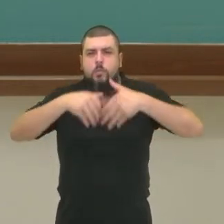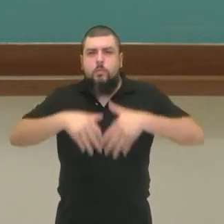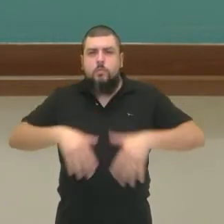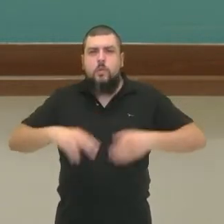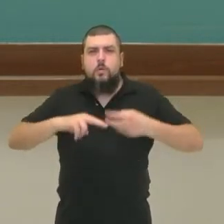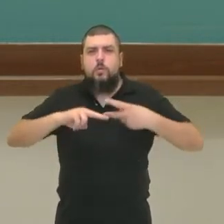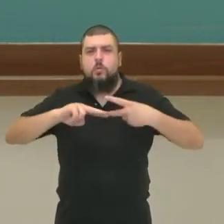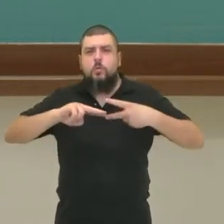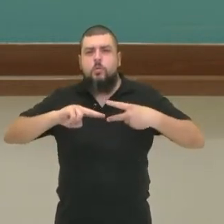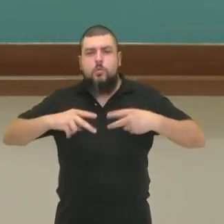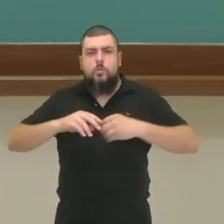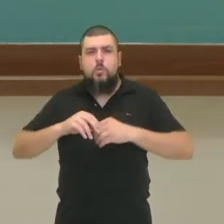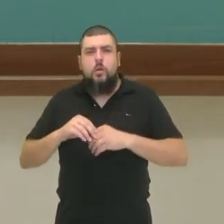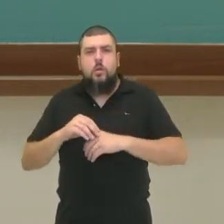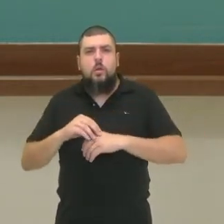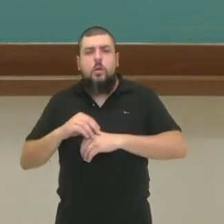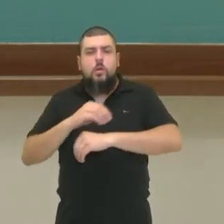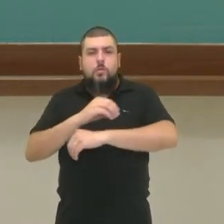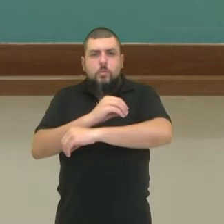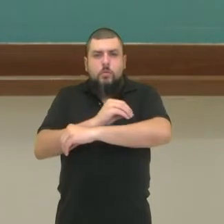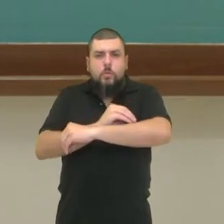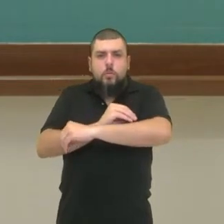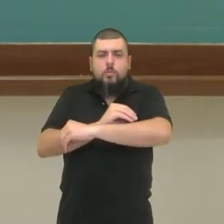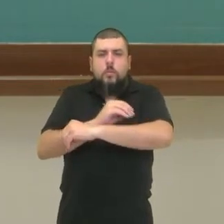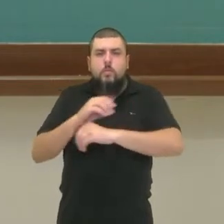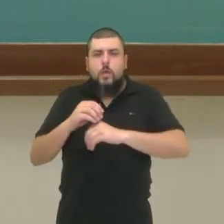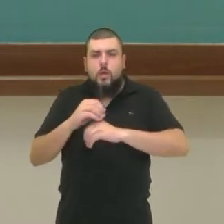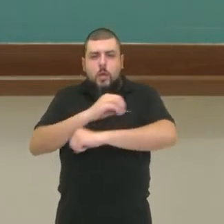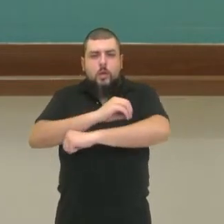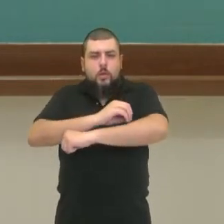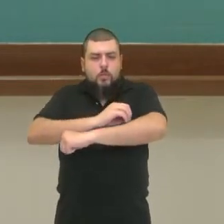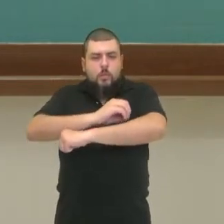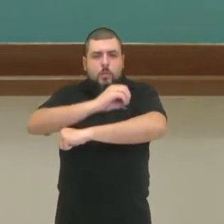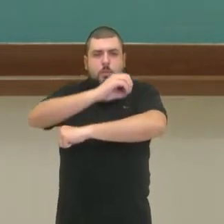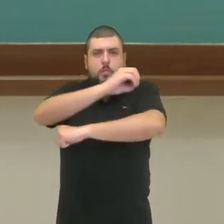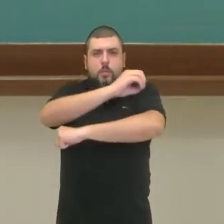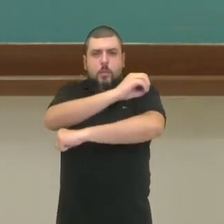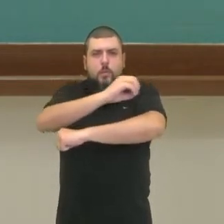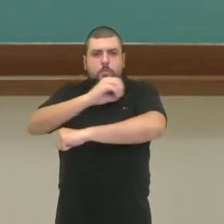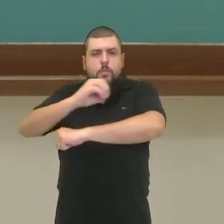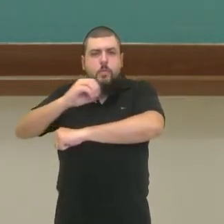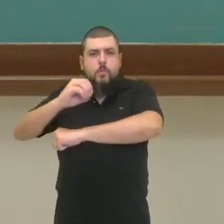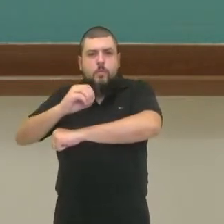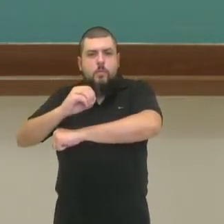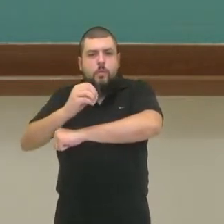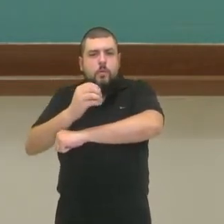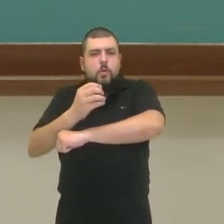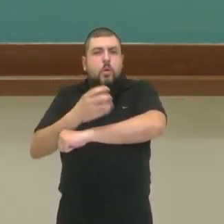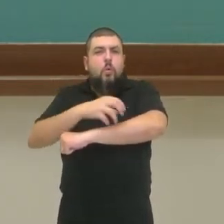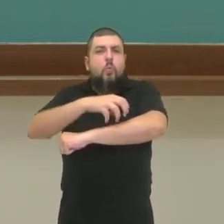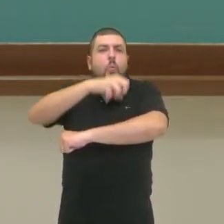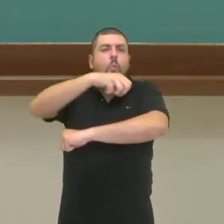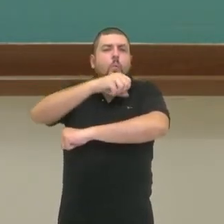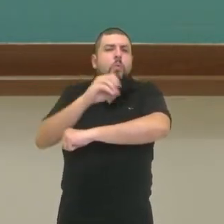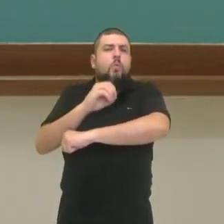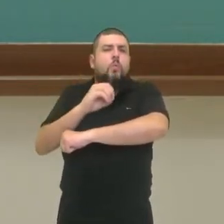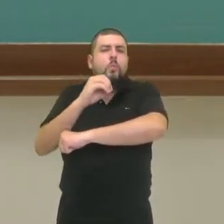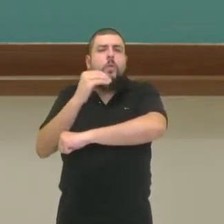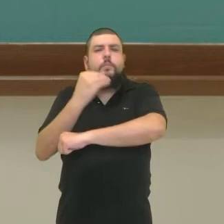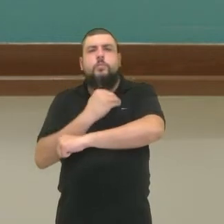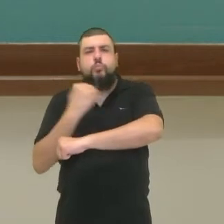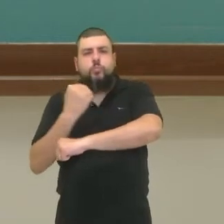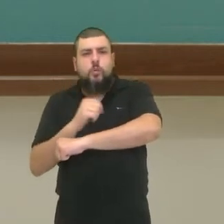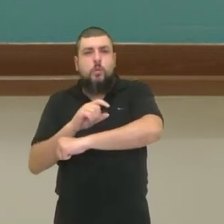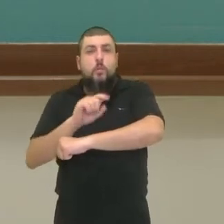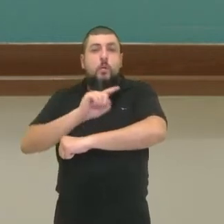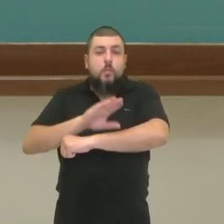vai alimentando essas células por difusão. As células mais externas acabam não recebendo alimento, então são células mortas. Mas